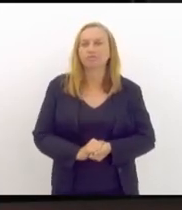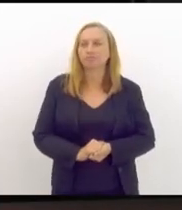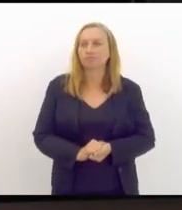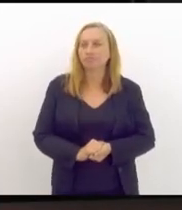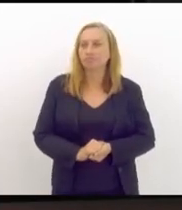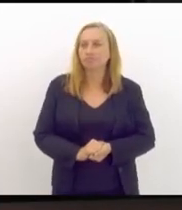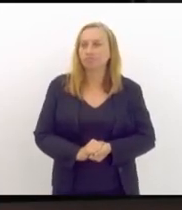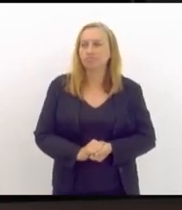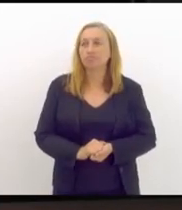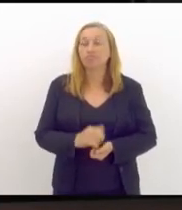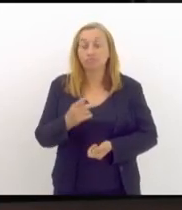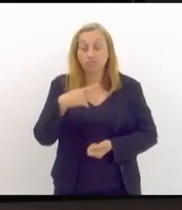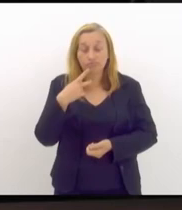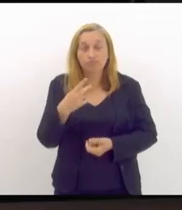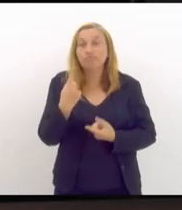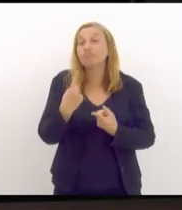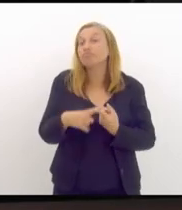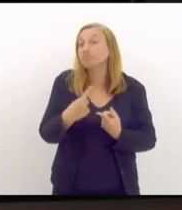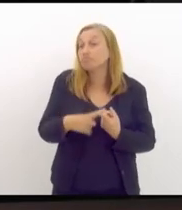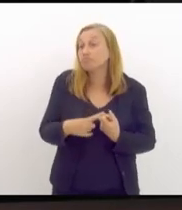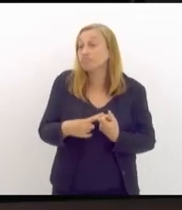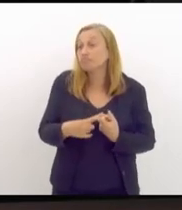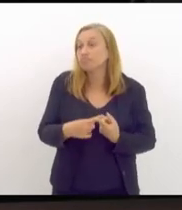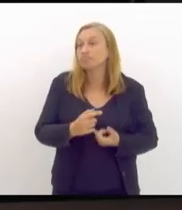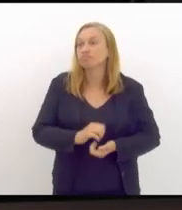e falo isso porque